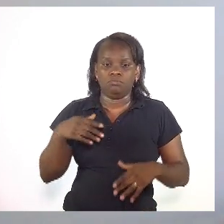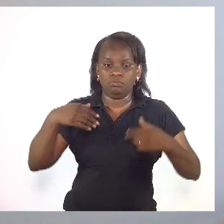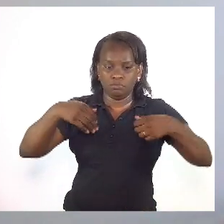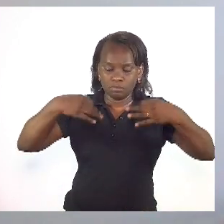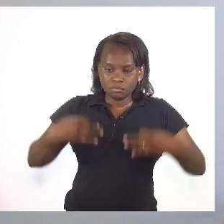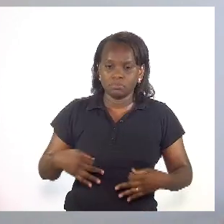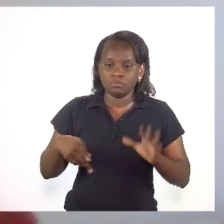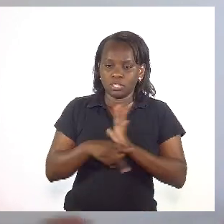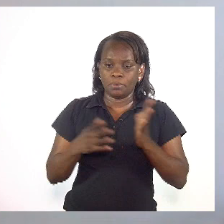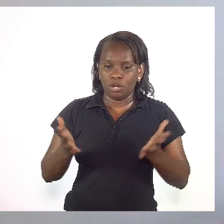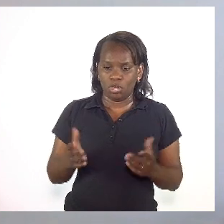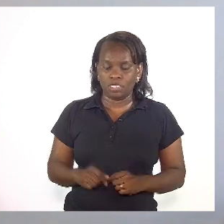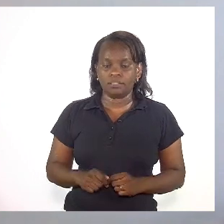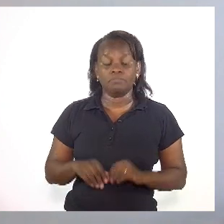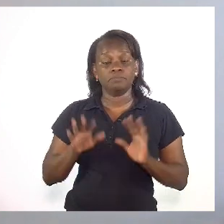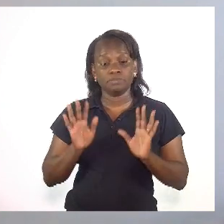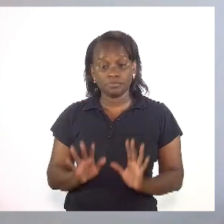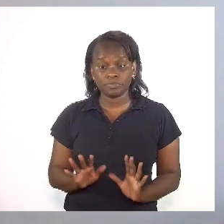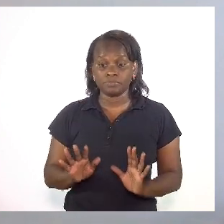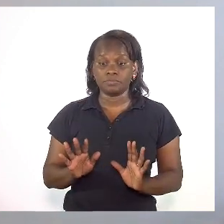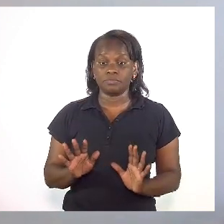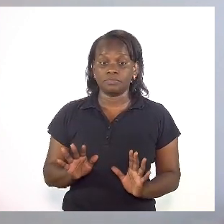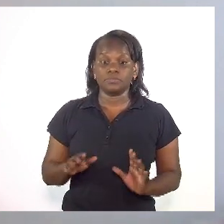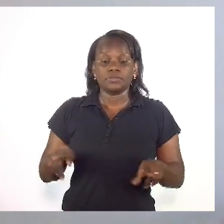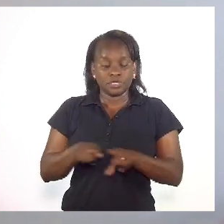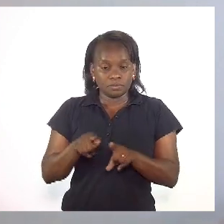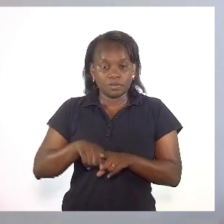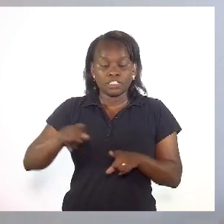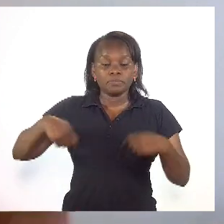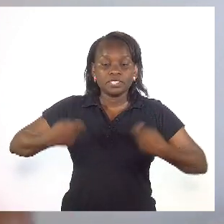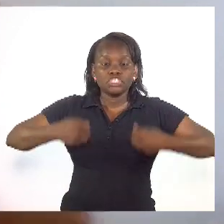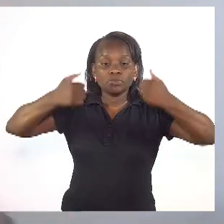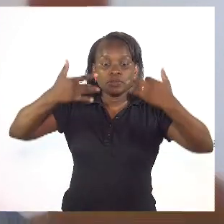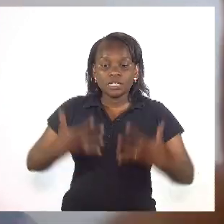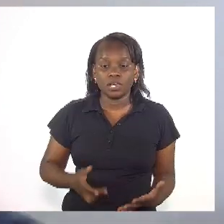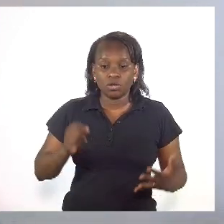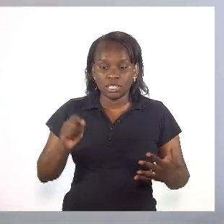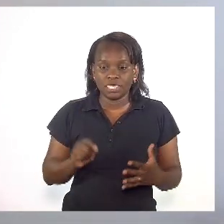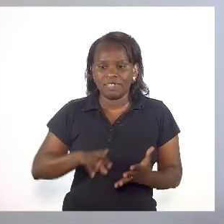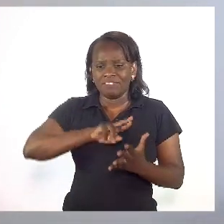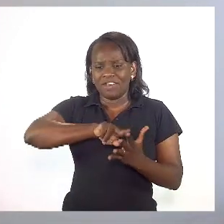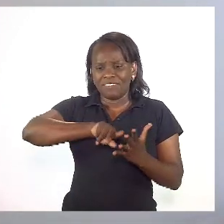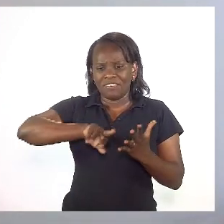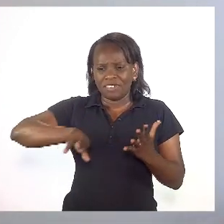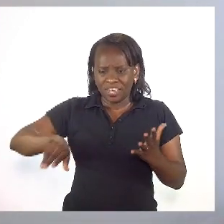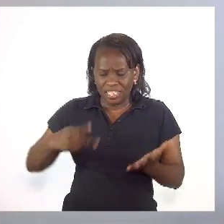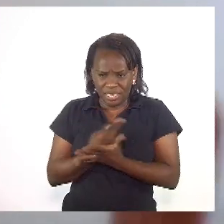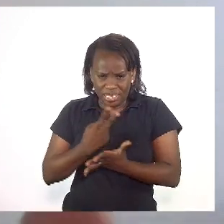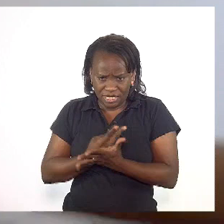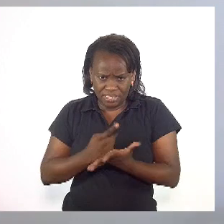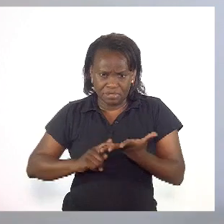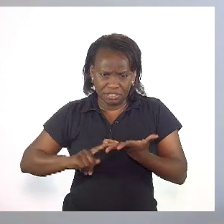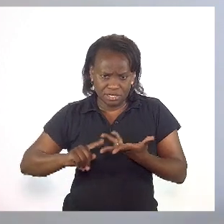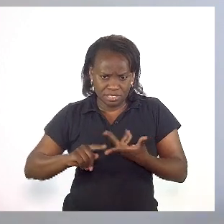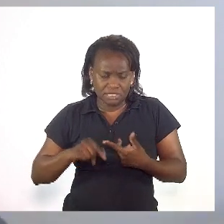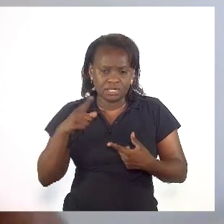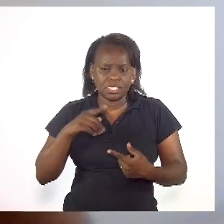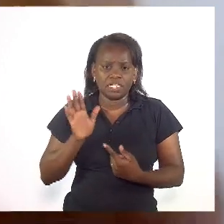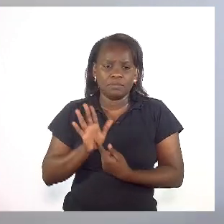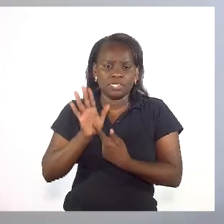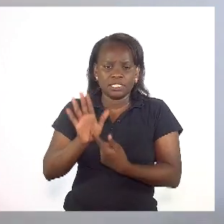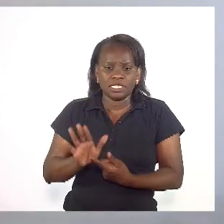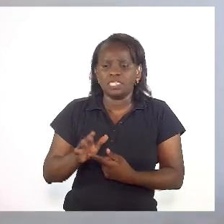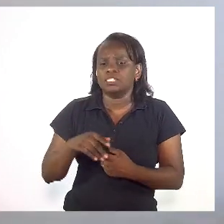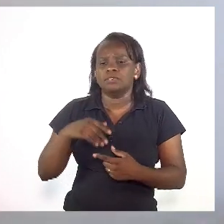debate. Entretanto, a gente também precisa ressaltar que várias dessas irregularidades vêm se apresentando de